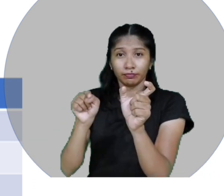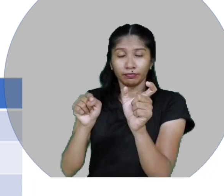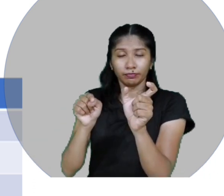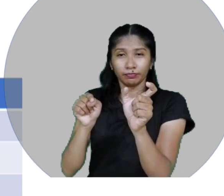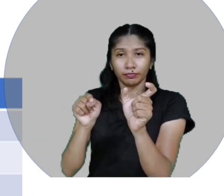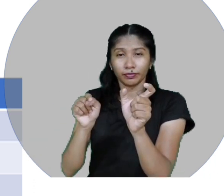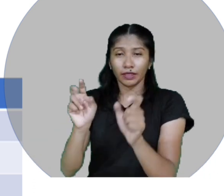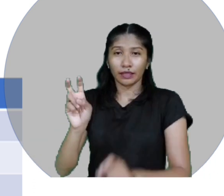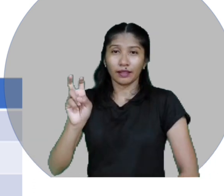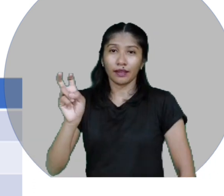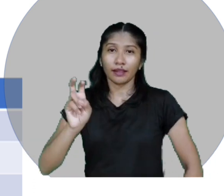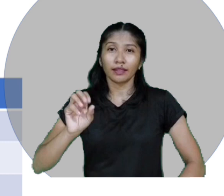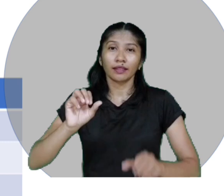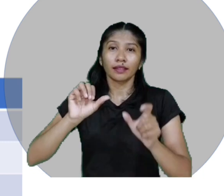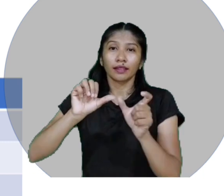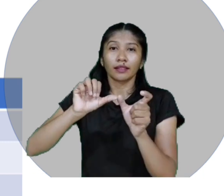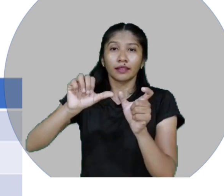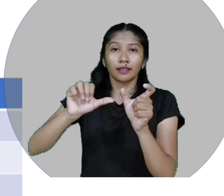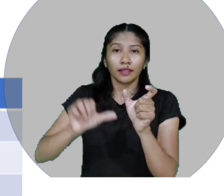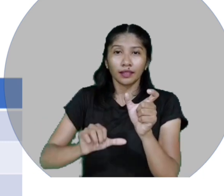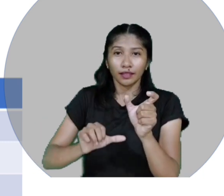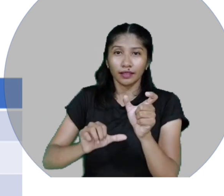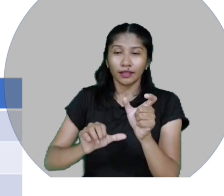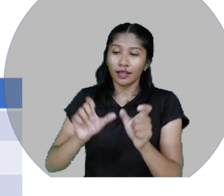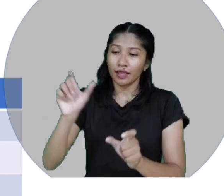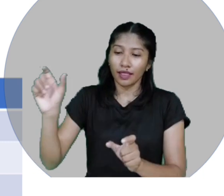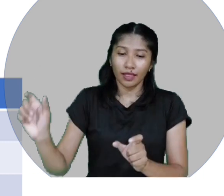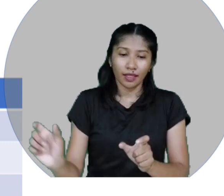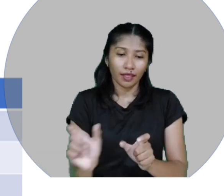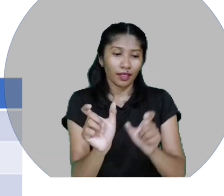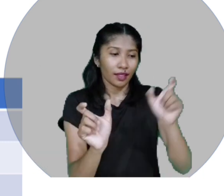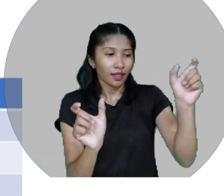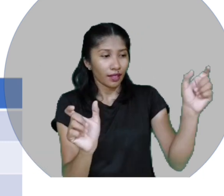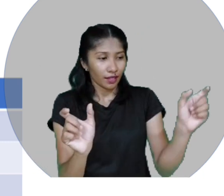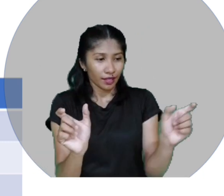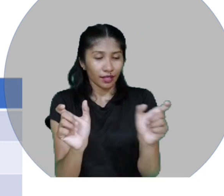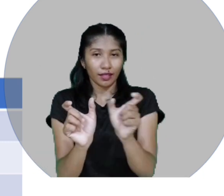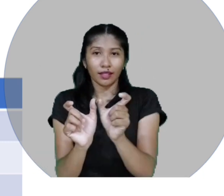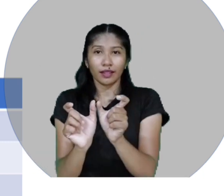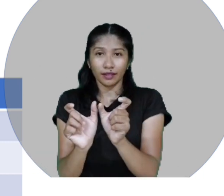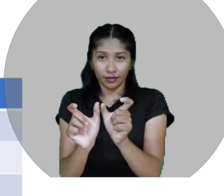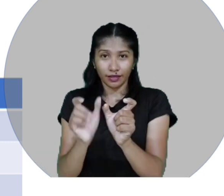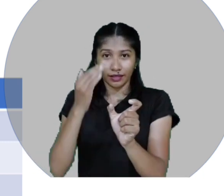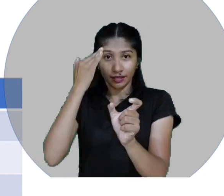quinta declinação em res e a primeira declinação em pública.